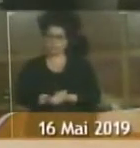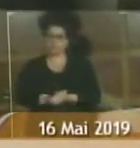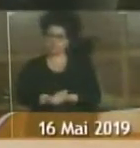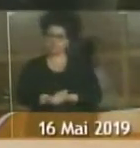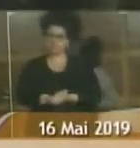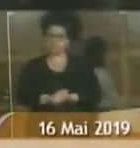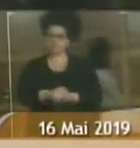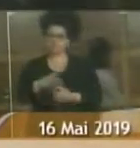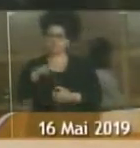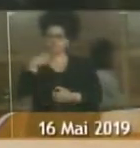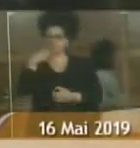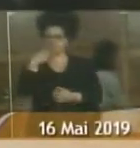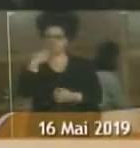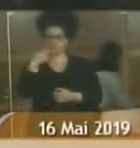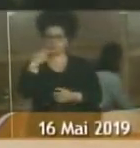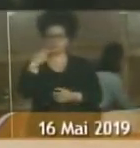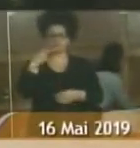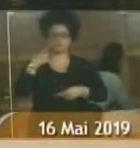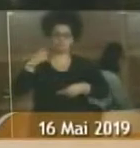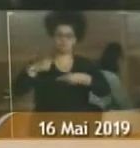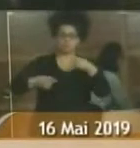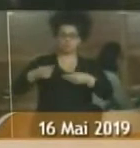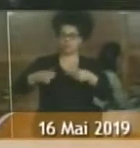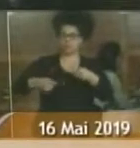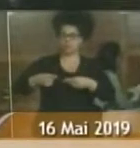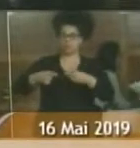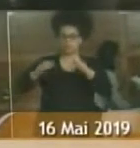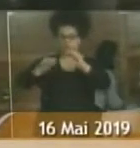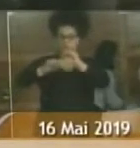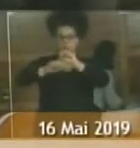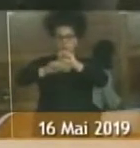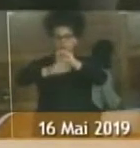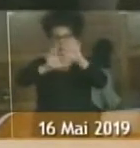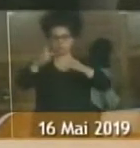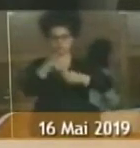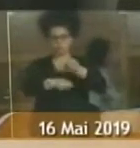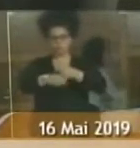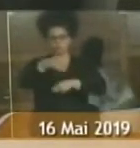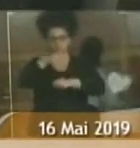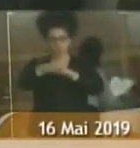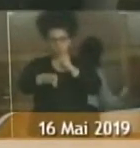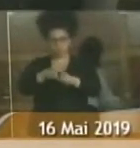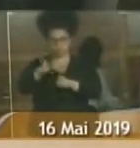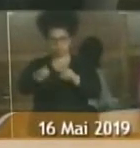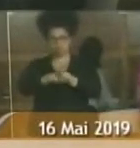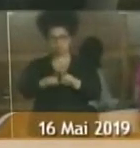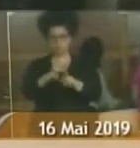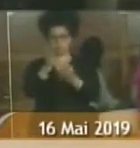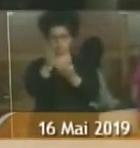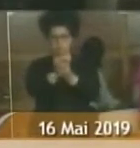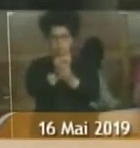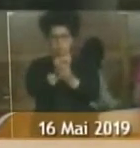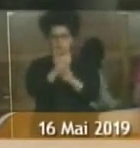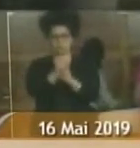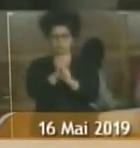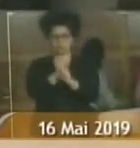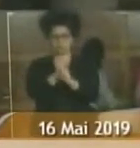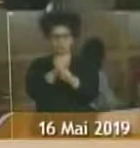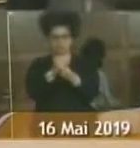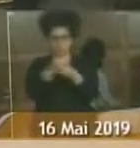que estabelece diretrizes para a política municipal de transparência da administração pública e do processo orçamentário e da outras providências.